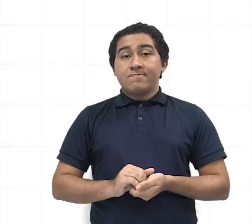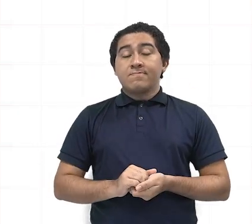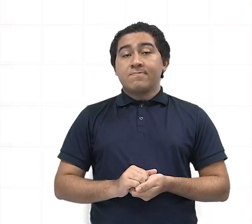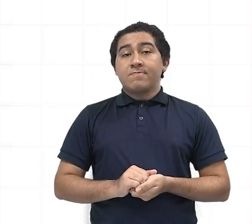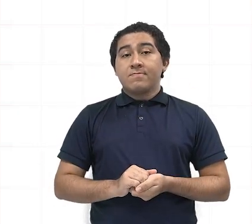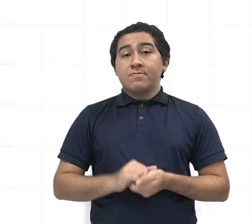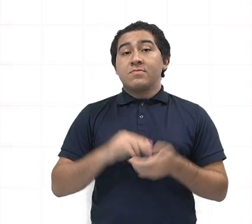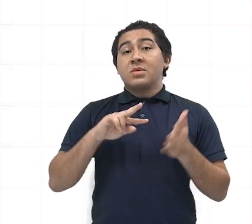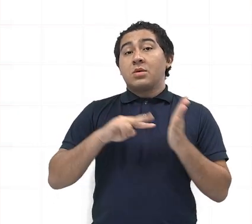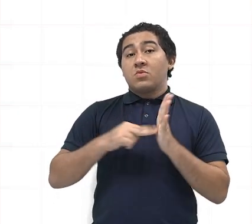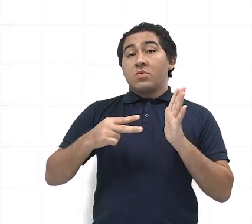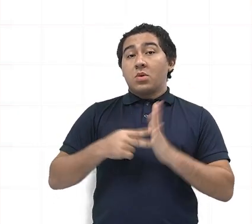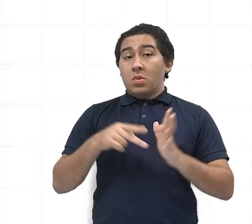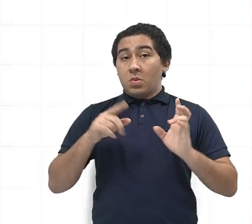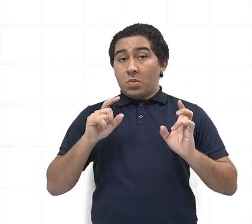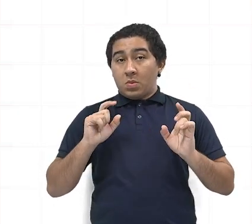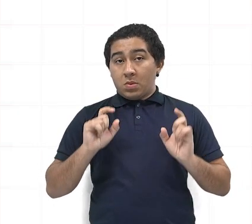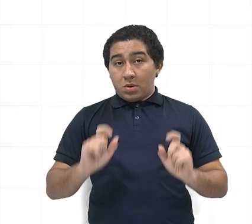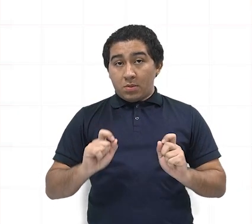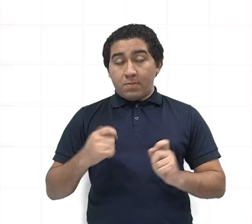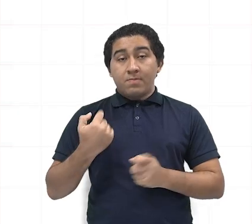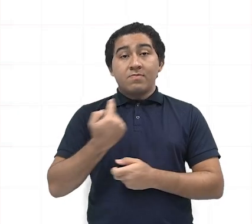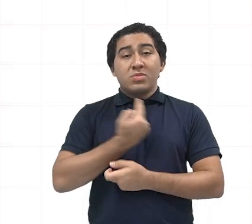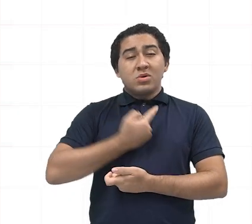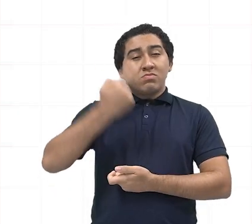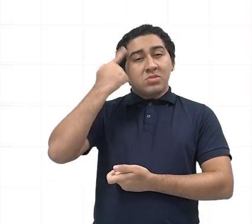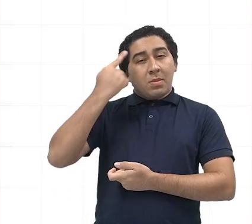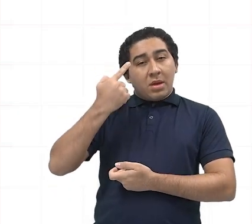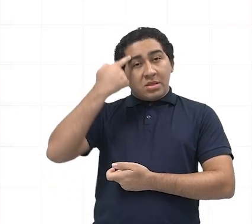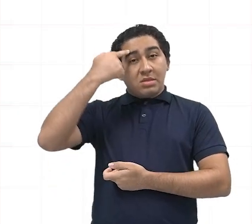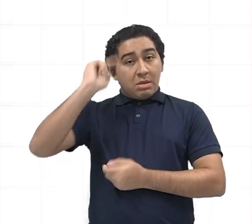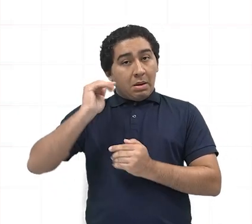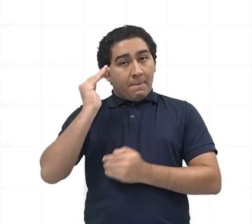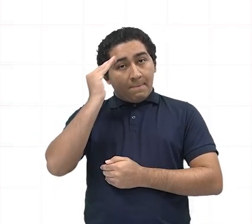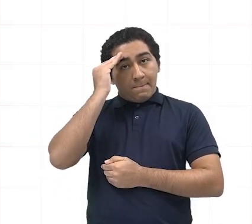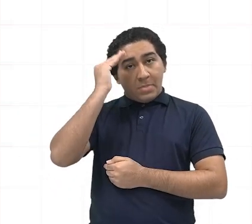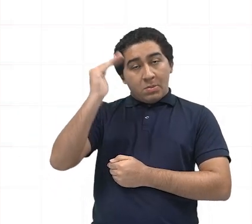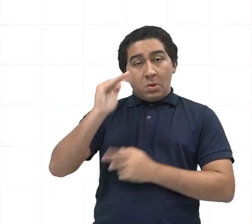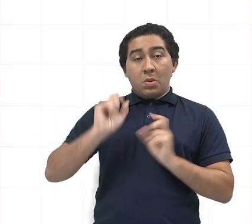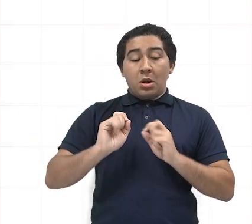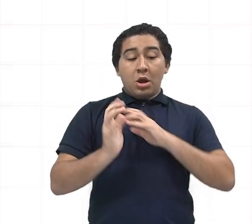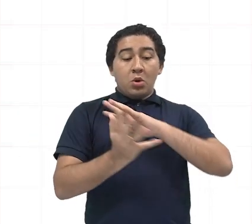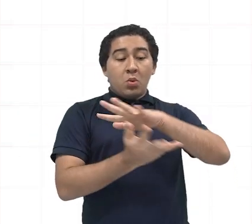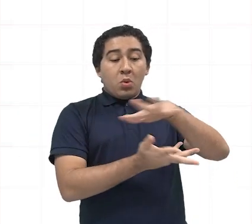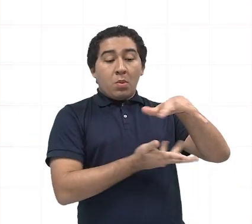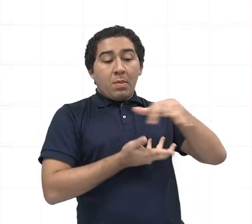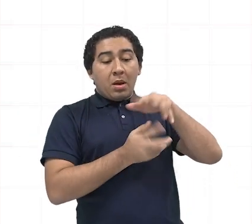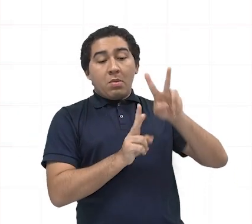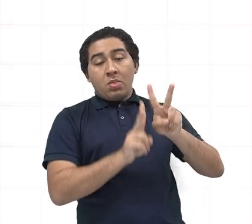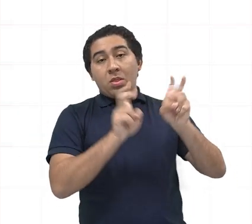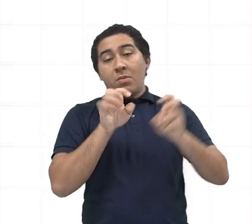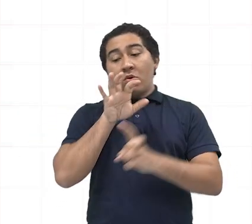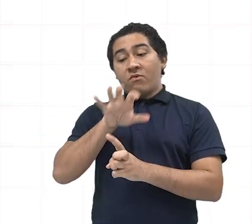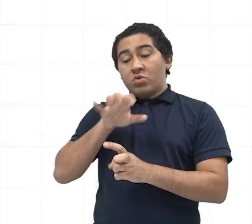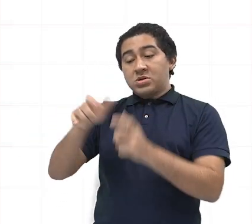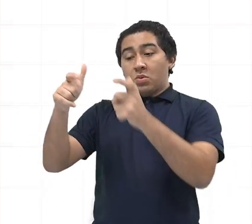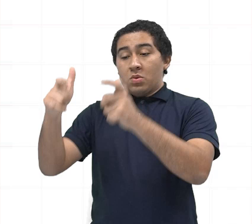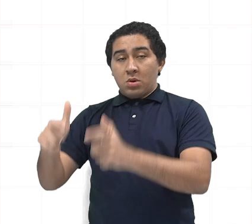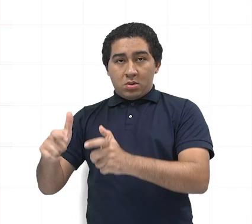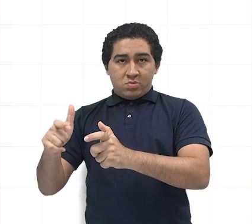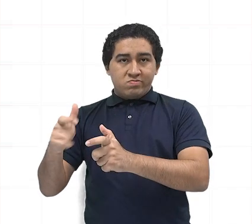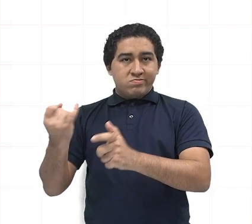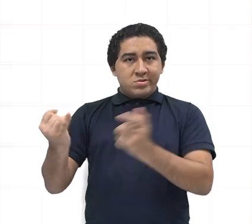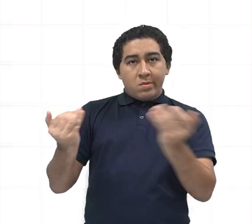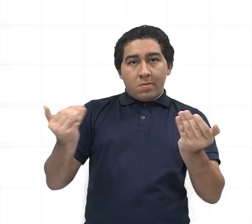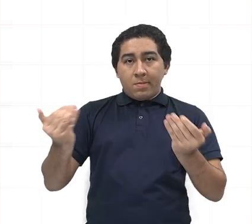seja, nós estamos fortalecendo a ideia inicial que eu citei para vocês, que algo global influencia o local, o